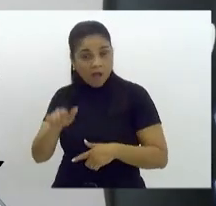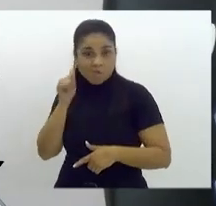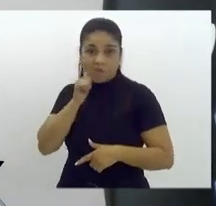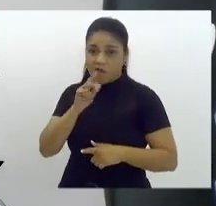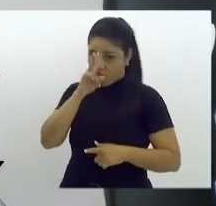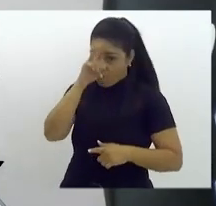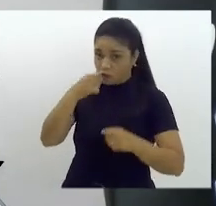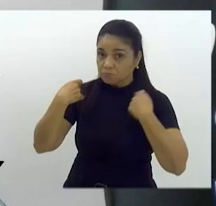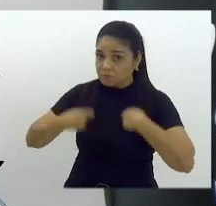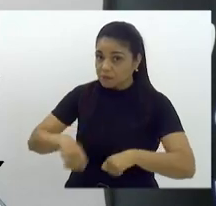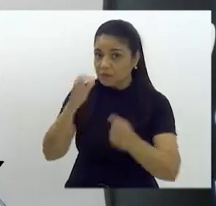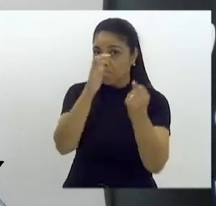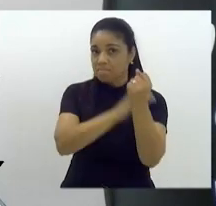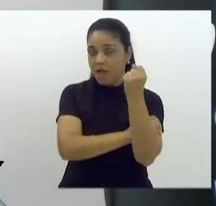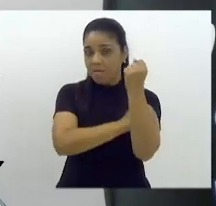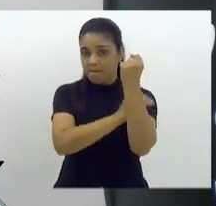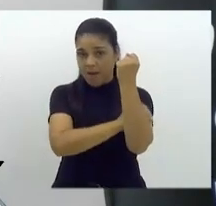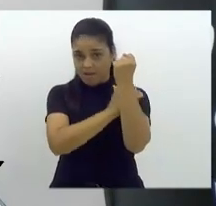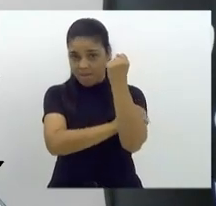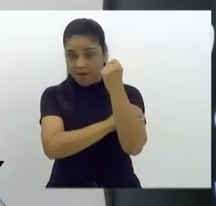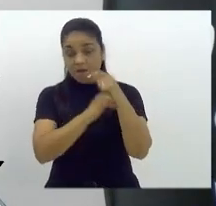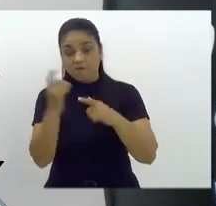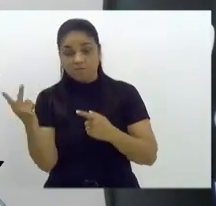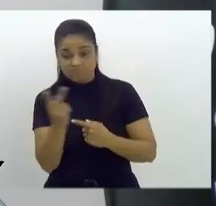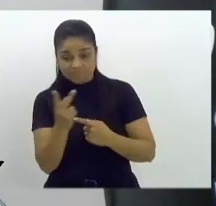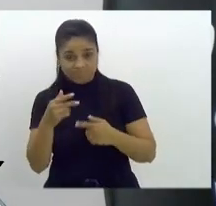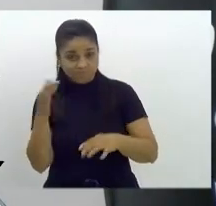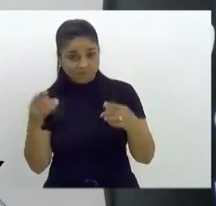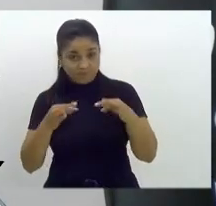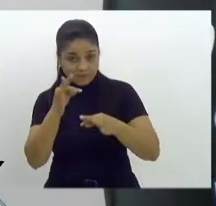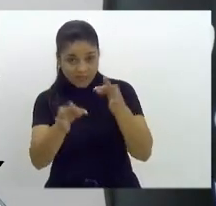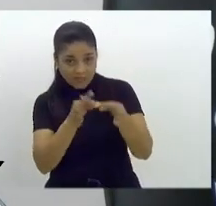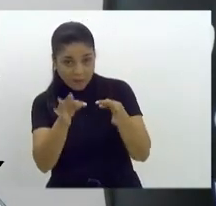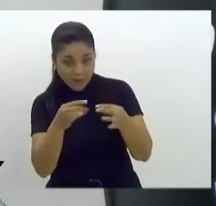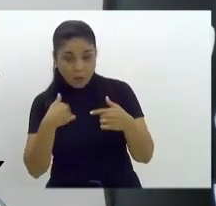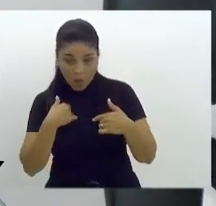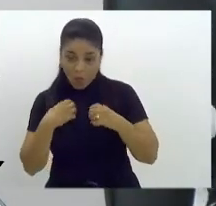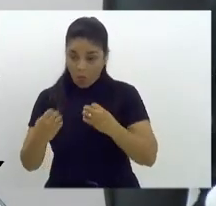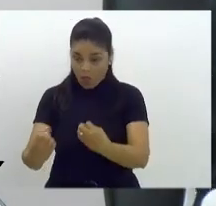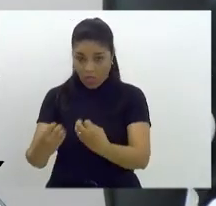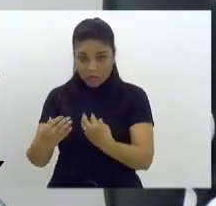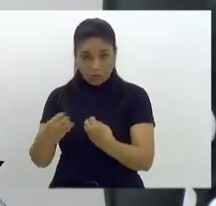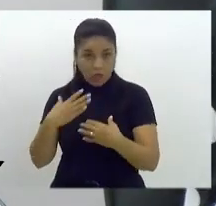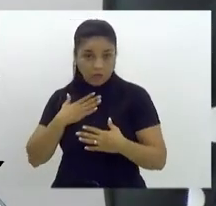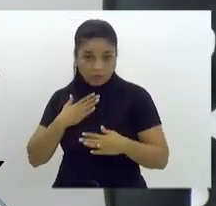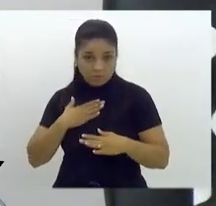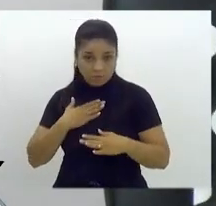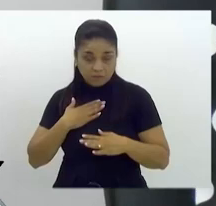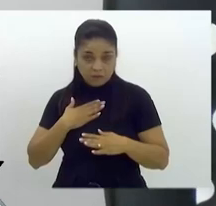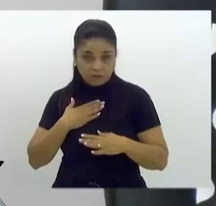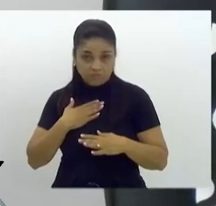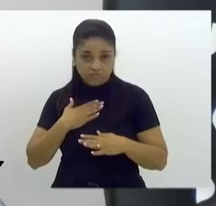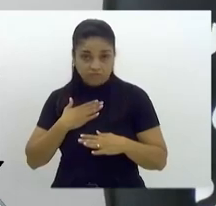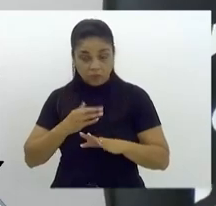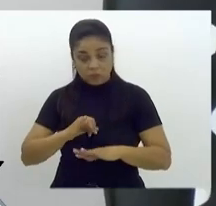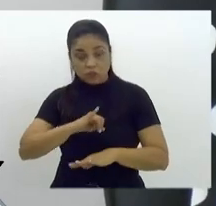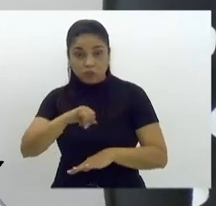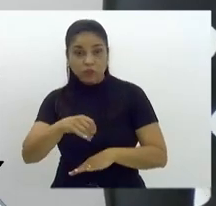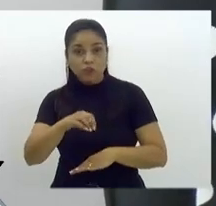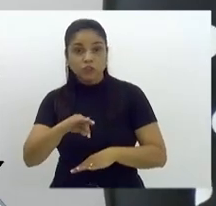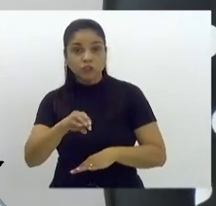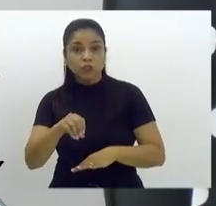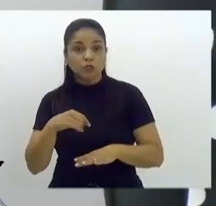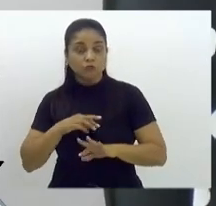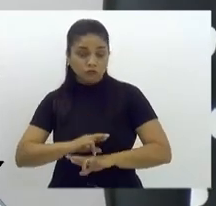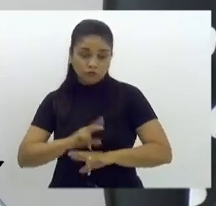o pensamento para quem vê as duas pessoas e são educadas eu fui educada para como você fala um jeito diferente de homem Fui